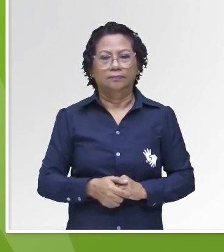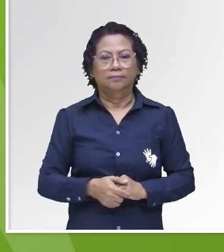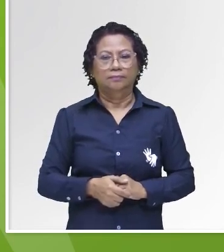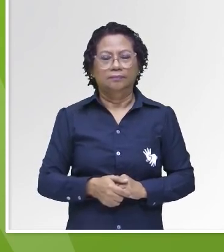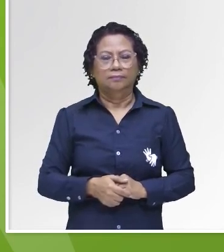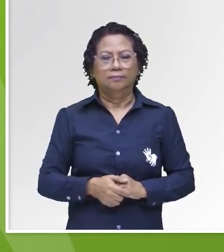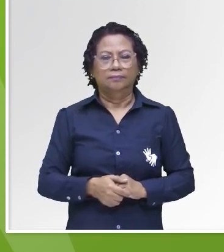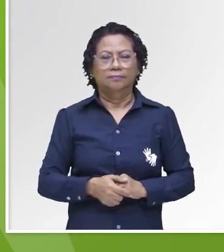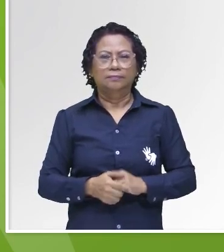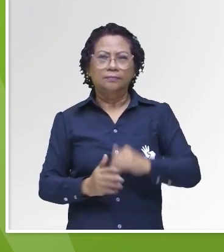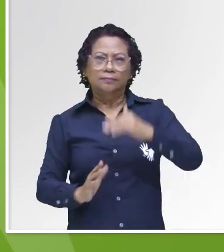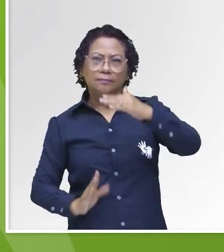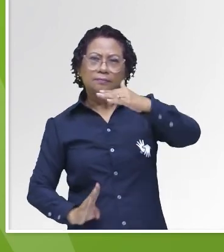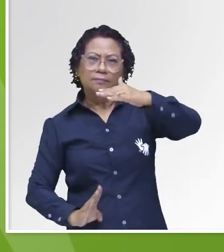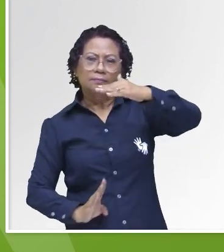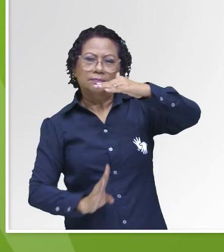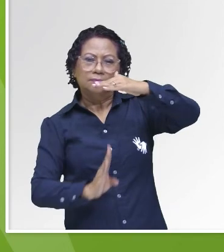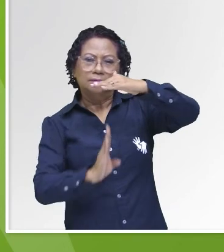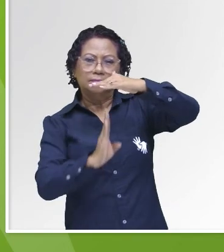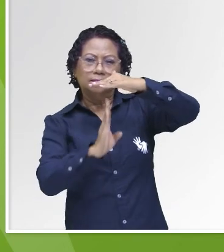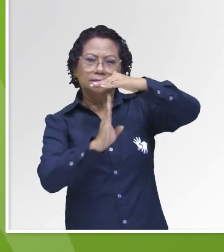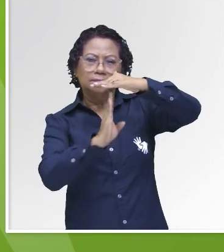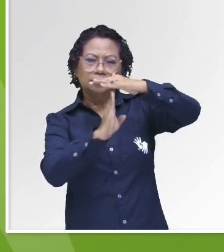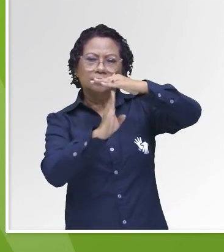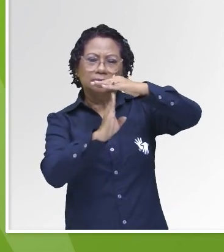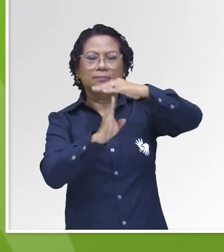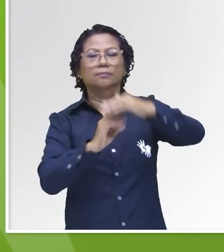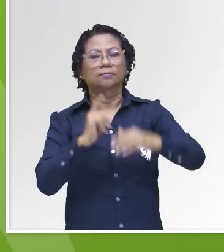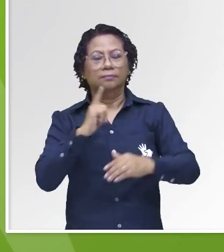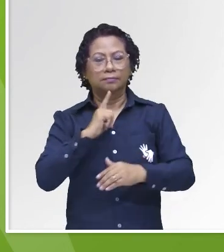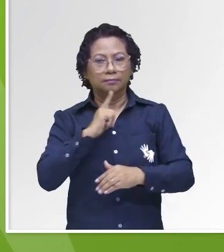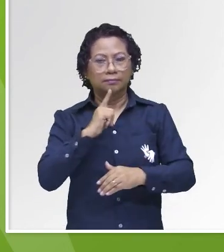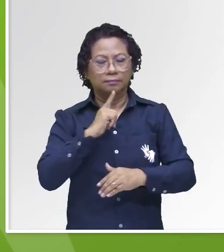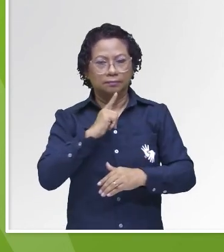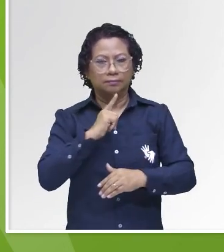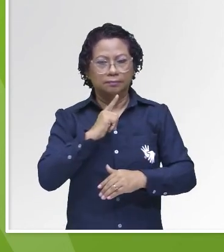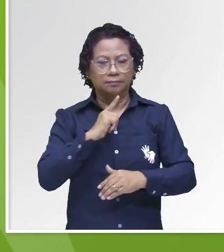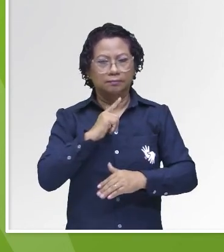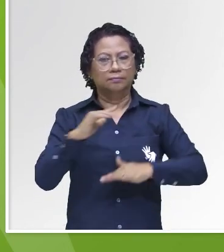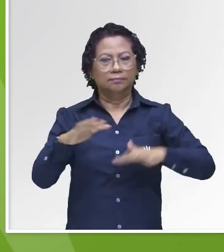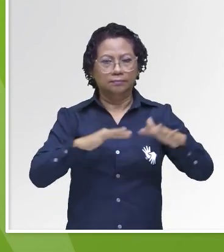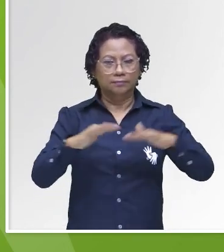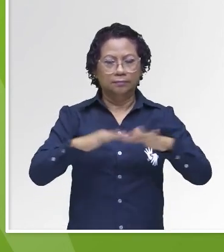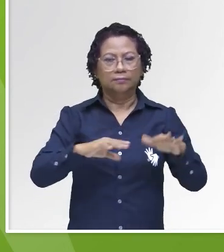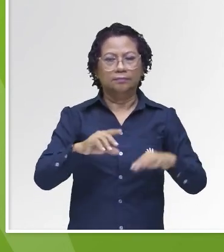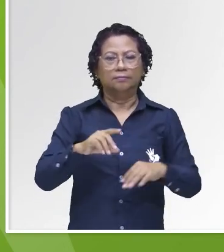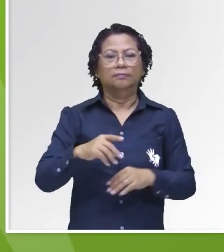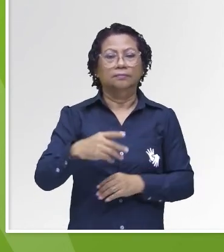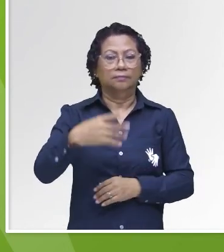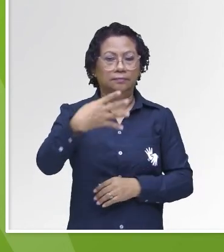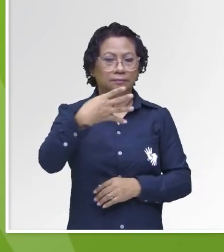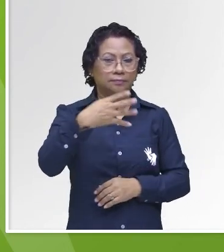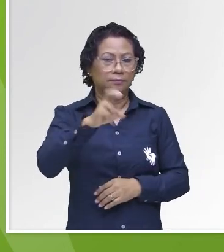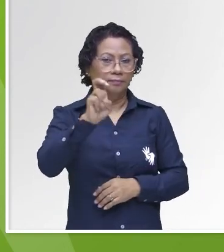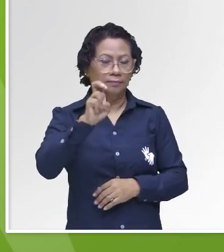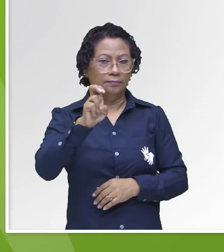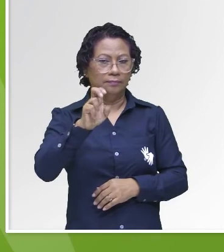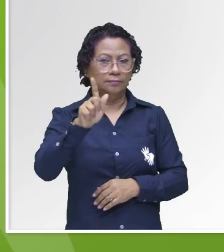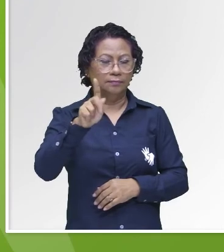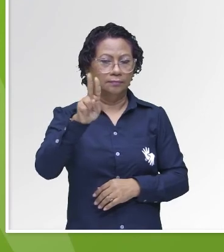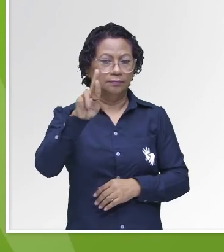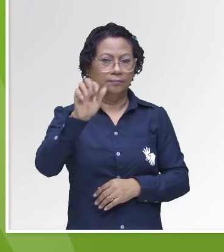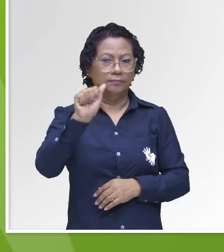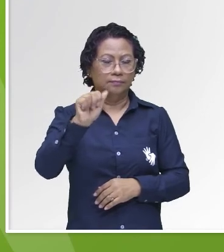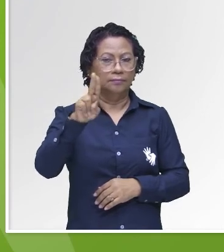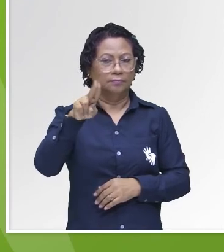máximo do meu móvel, né, vai ser 45 graus, tá certo? Você tem que decorar isso.